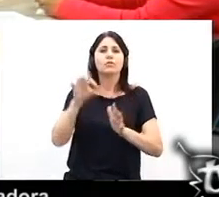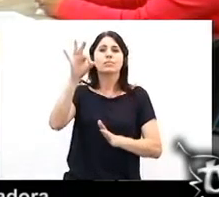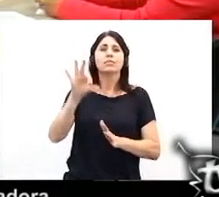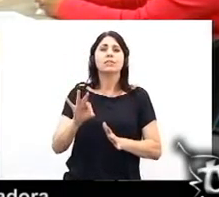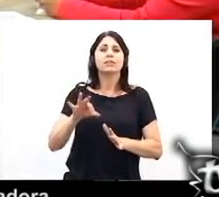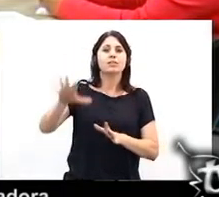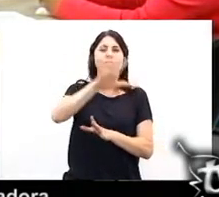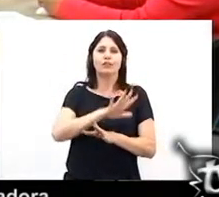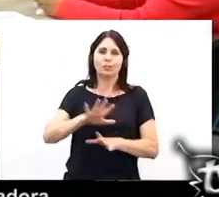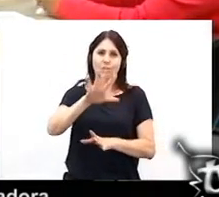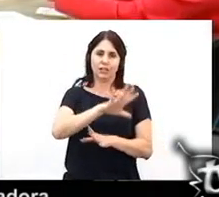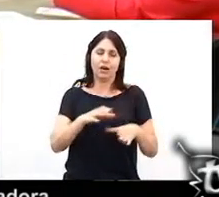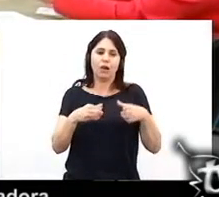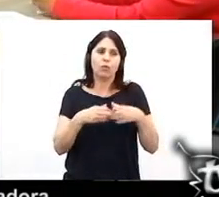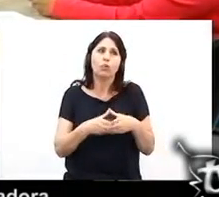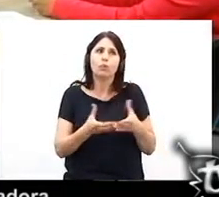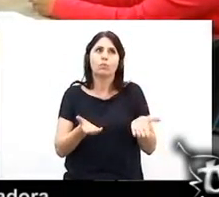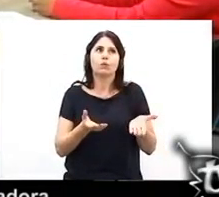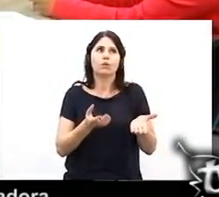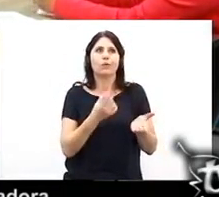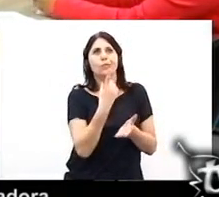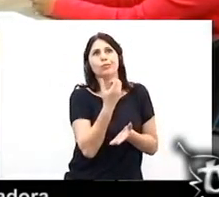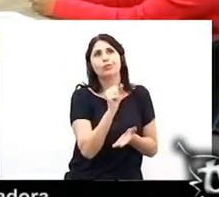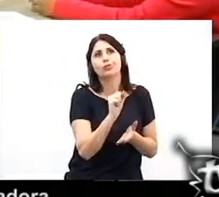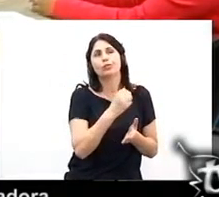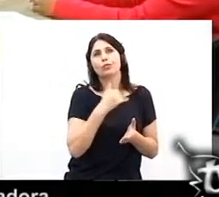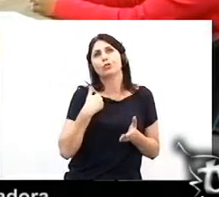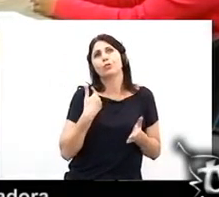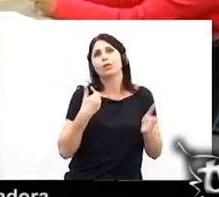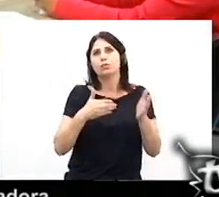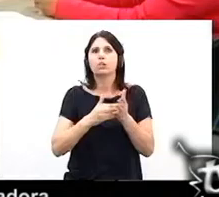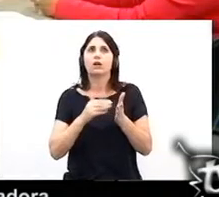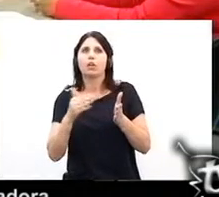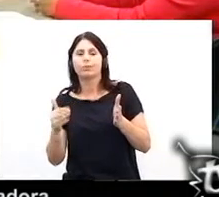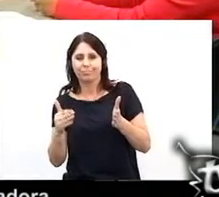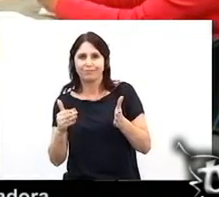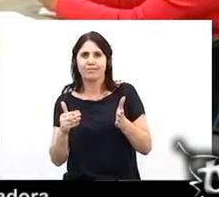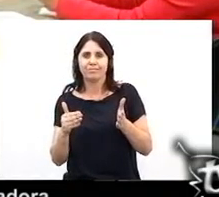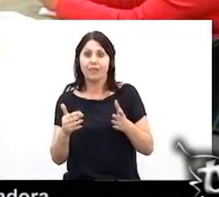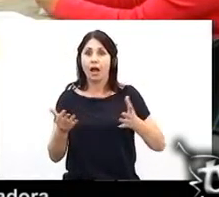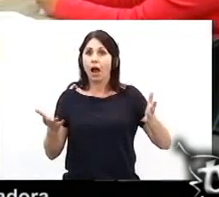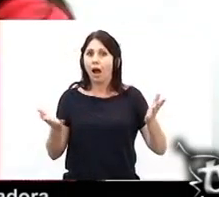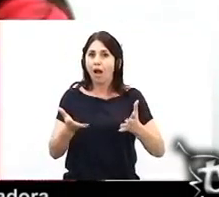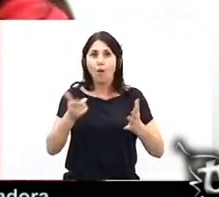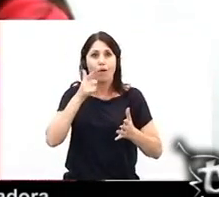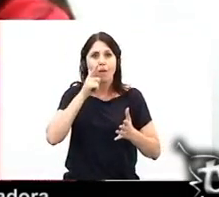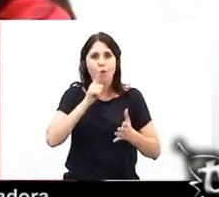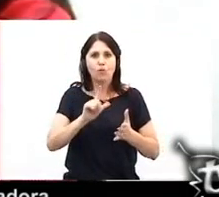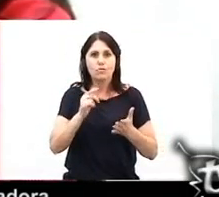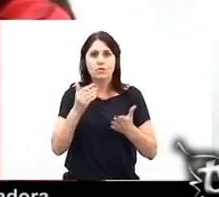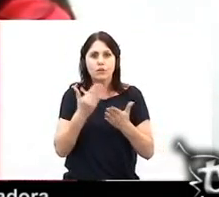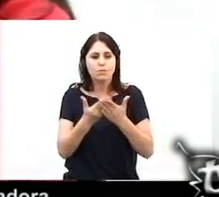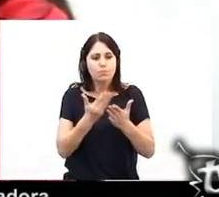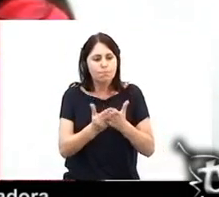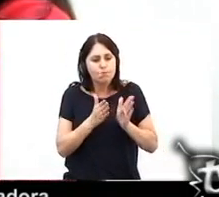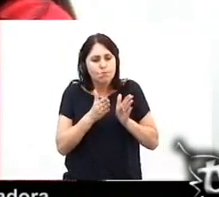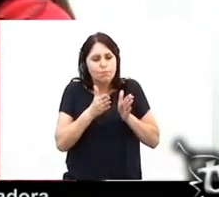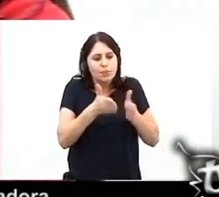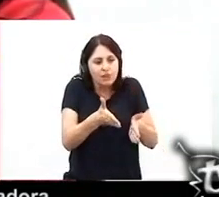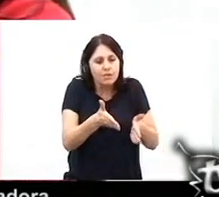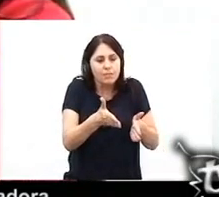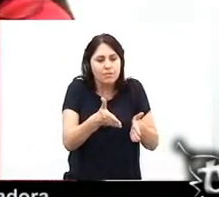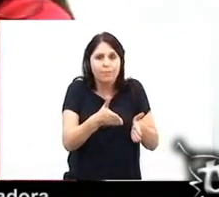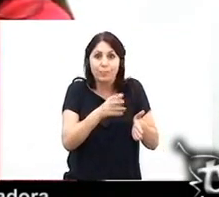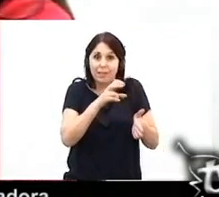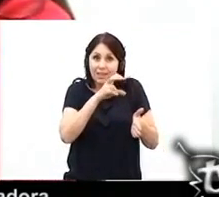Passo Fundo. O Detran, o Denatran, eles apresentam para nós expectativas, estatísticas de um público geral, que todo mundo já sabe,